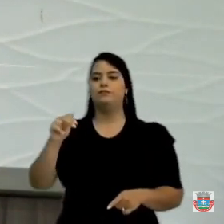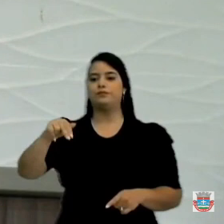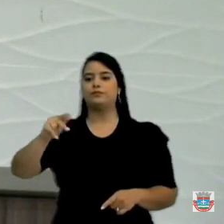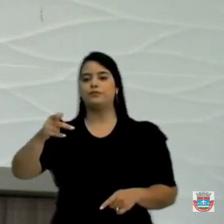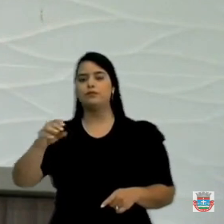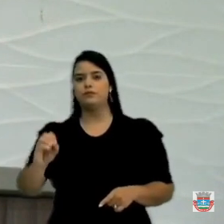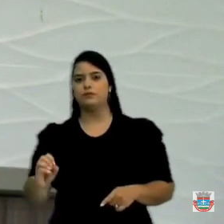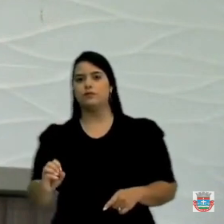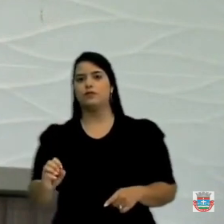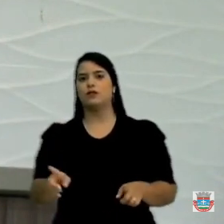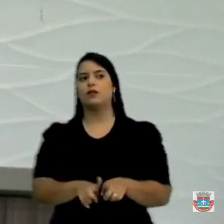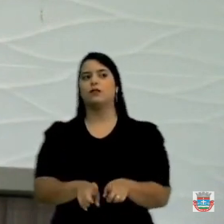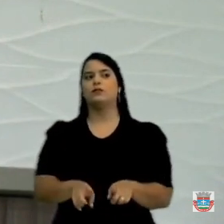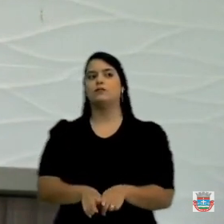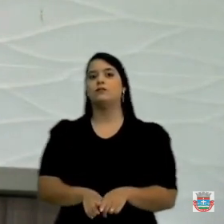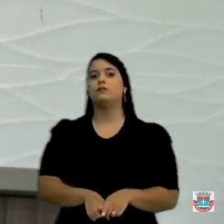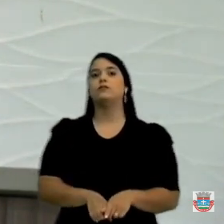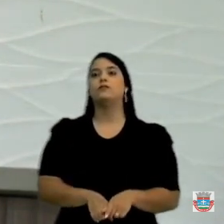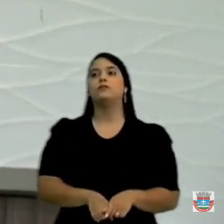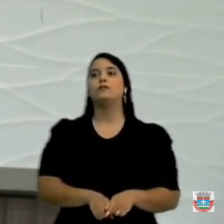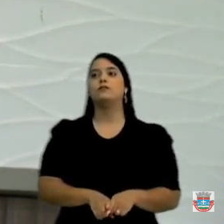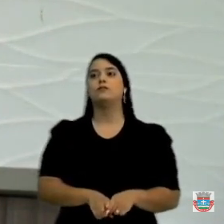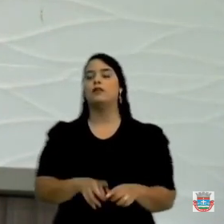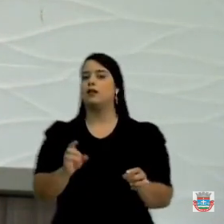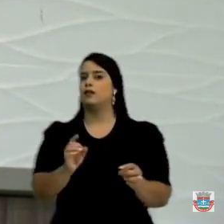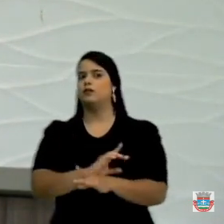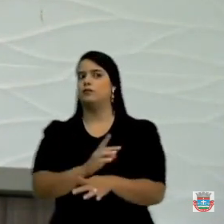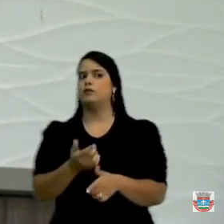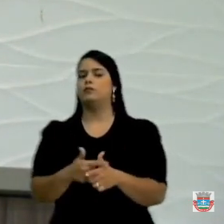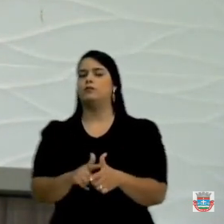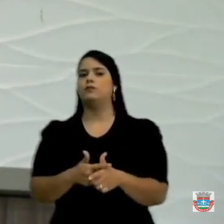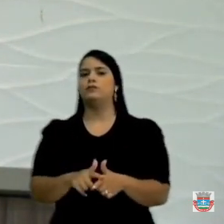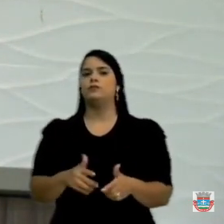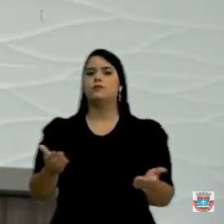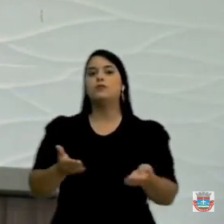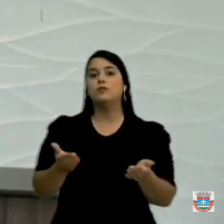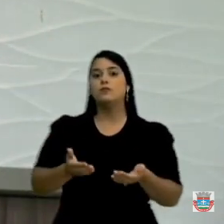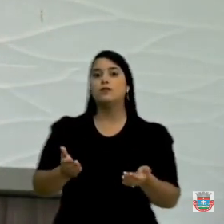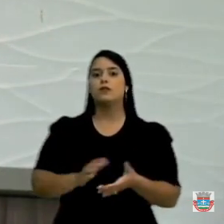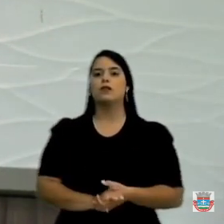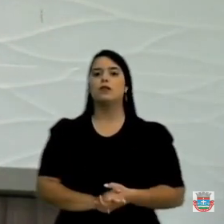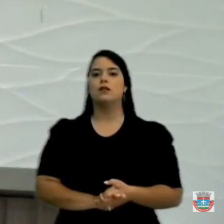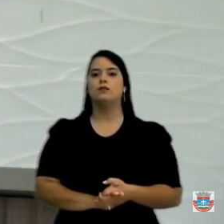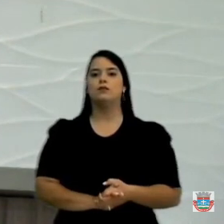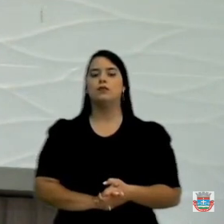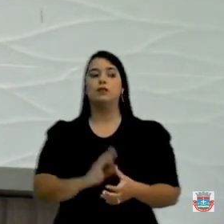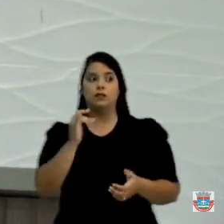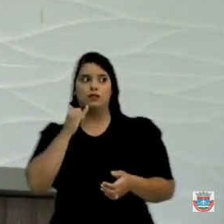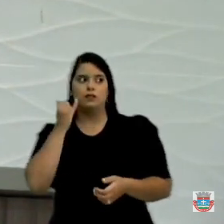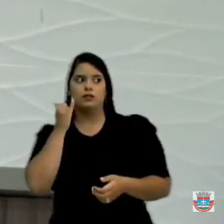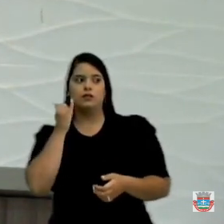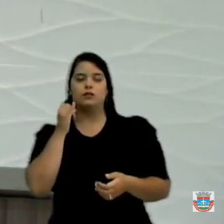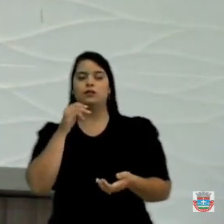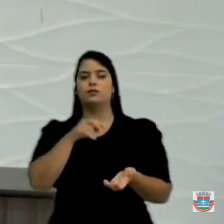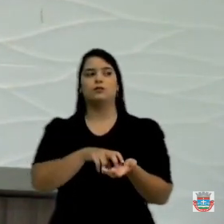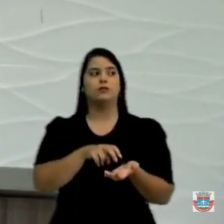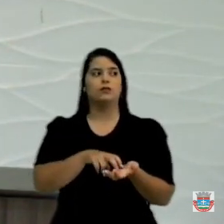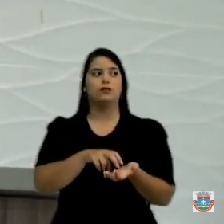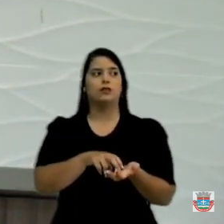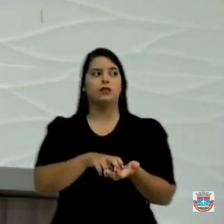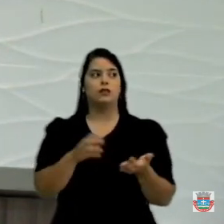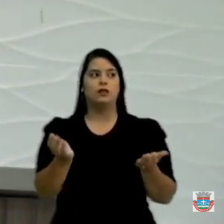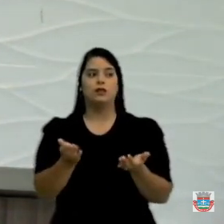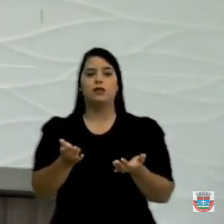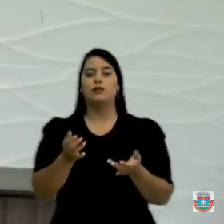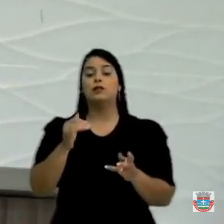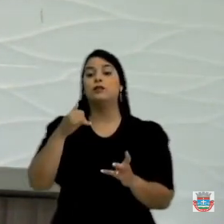Edim, também eles estão dizendo que estão indo resolver esse problema agora. Agora, você me ligou hoje de manhã, e agora eu liguei para a